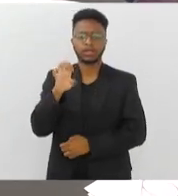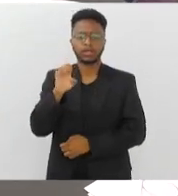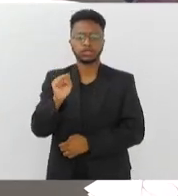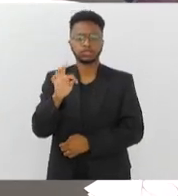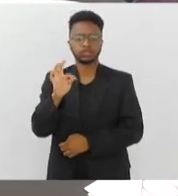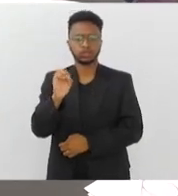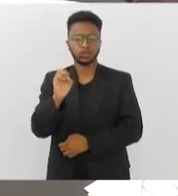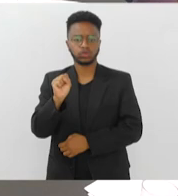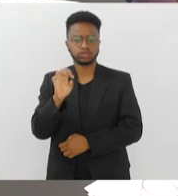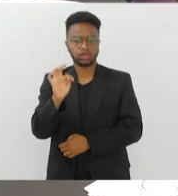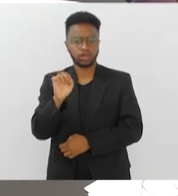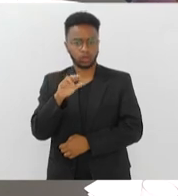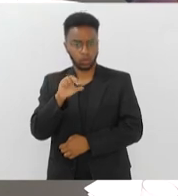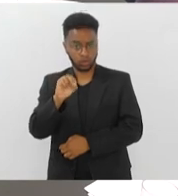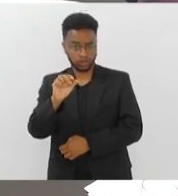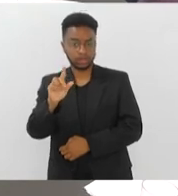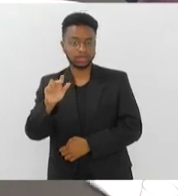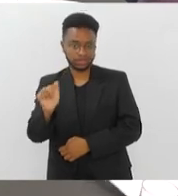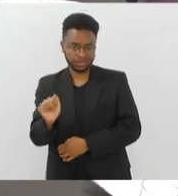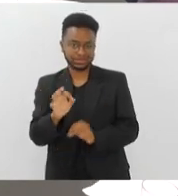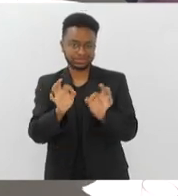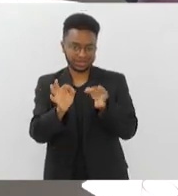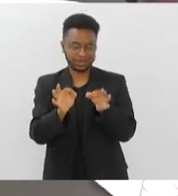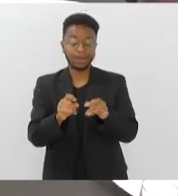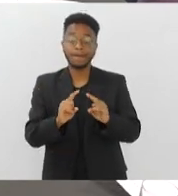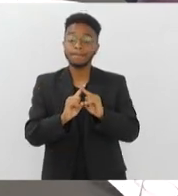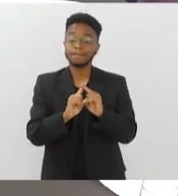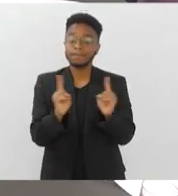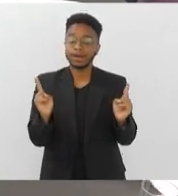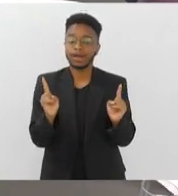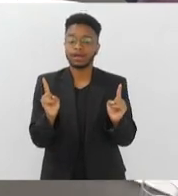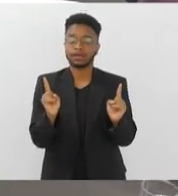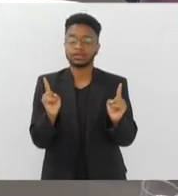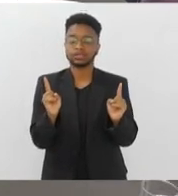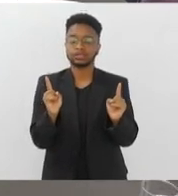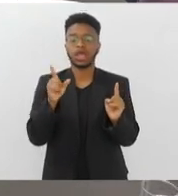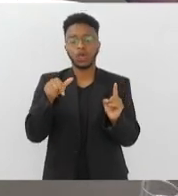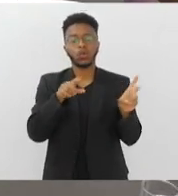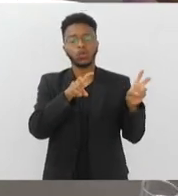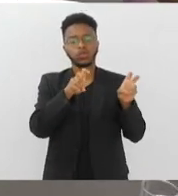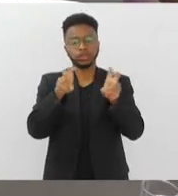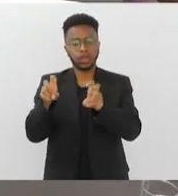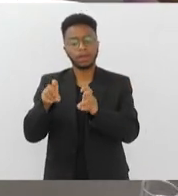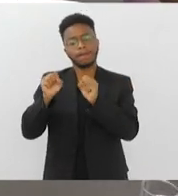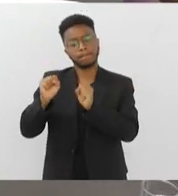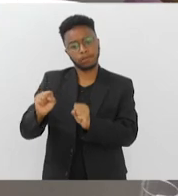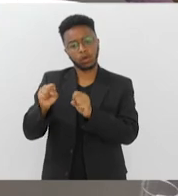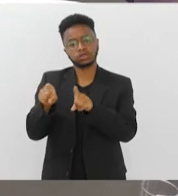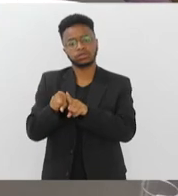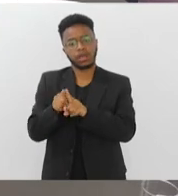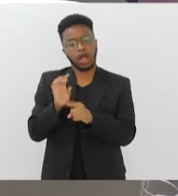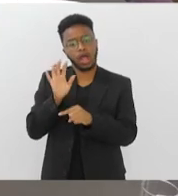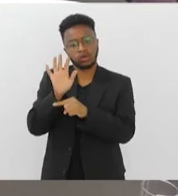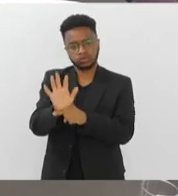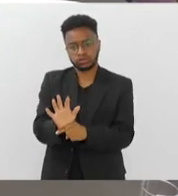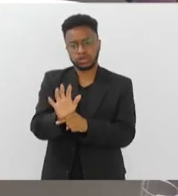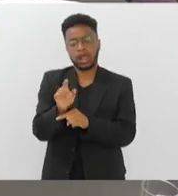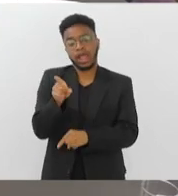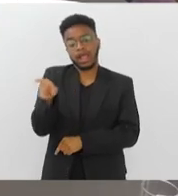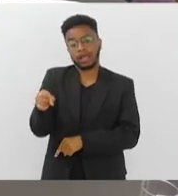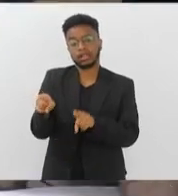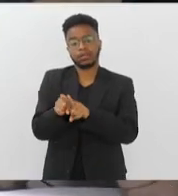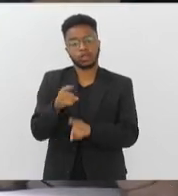testosterona mesmo, Pico. Preocupar sei, com o quê? Mas uma questão que pode, inclusive, ajudá-lo, a ele e a todos